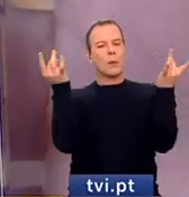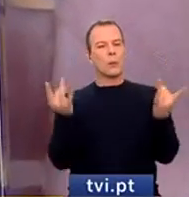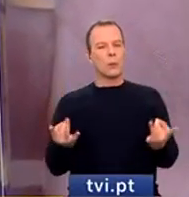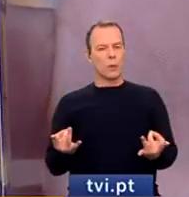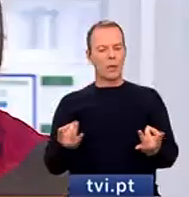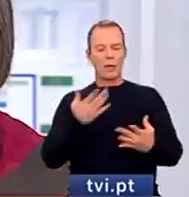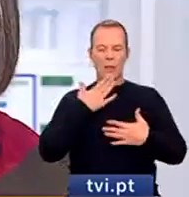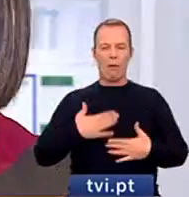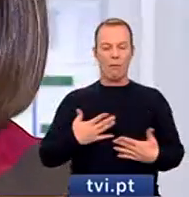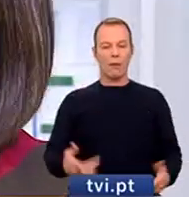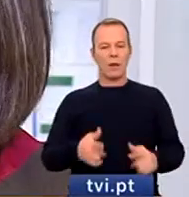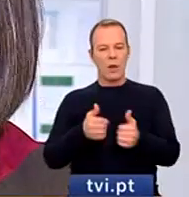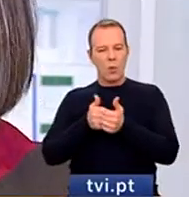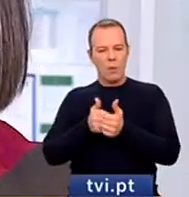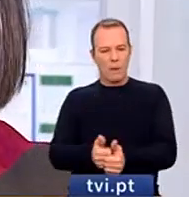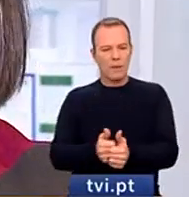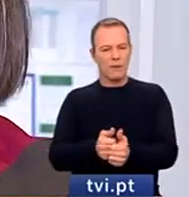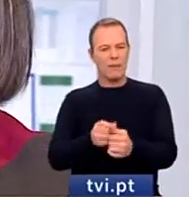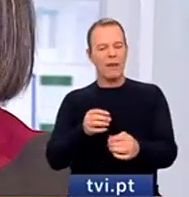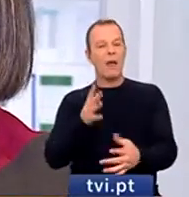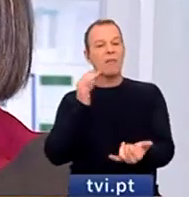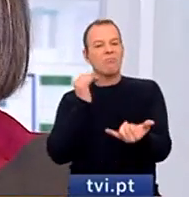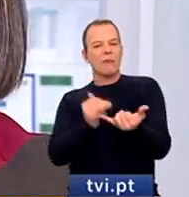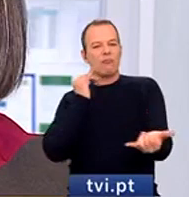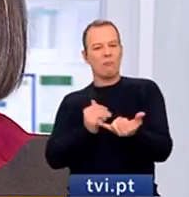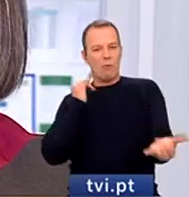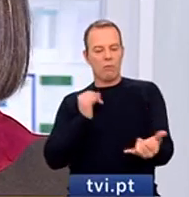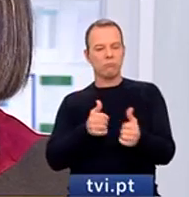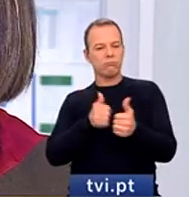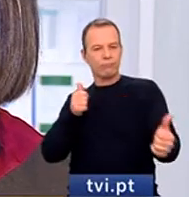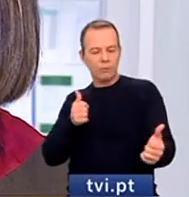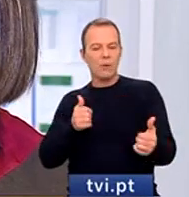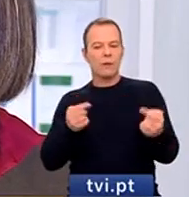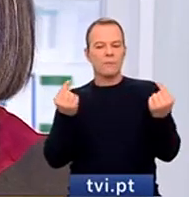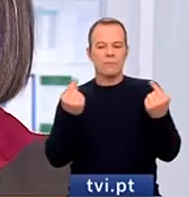É um acompanhamento feito de forma digital. Nós temos aqui